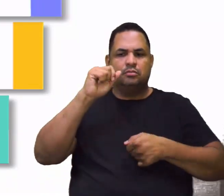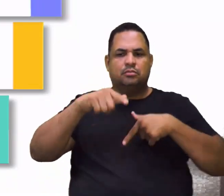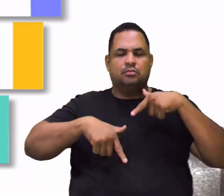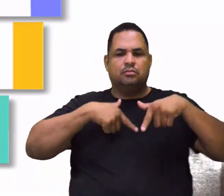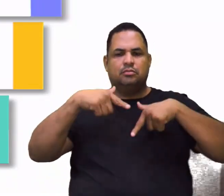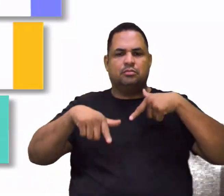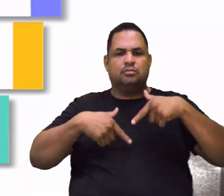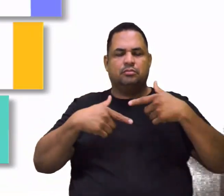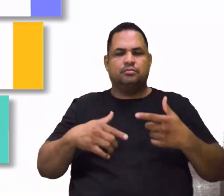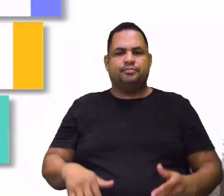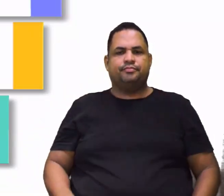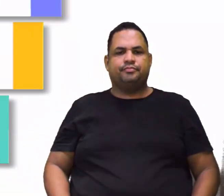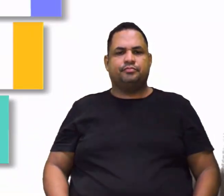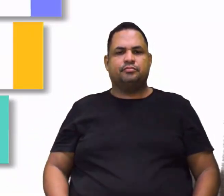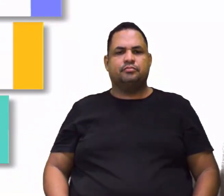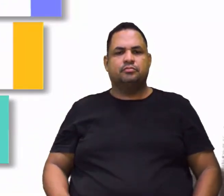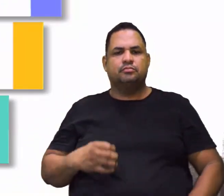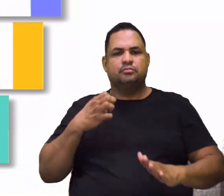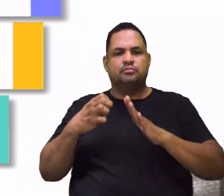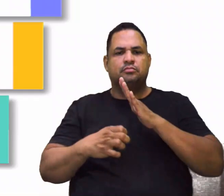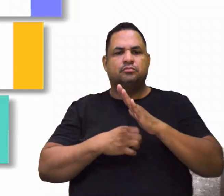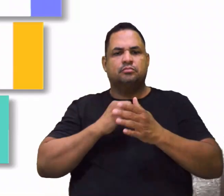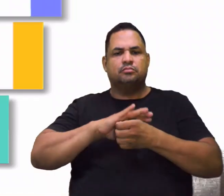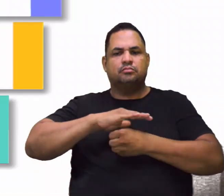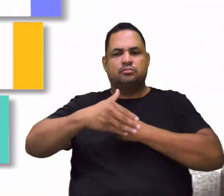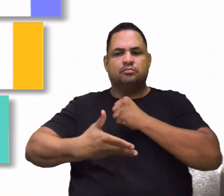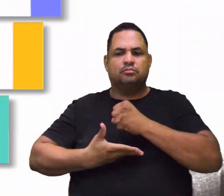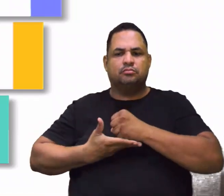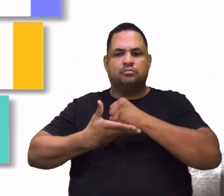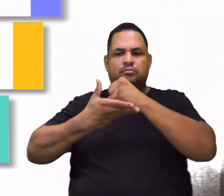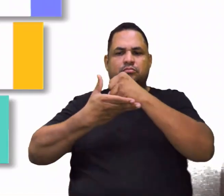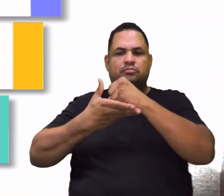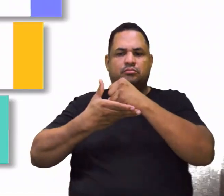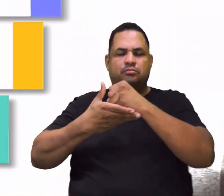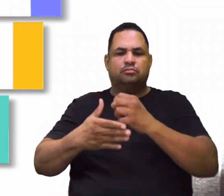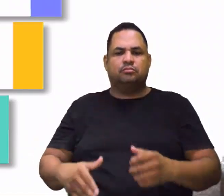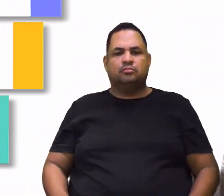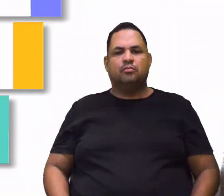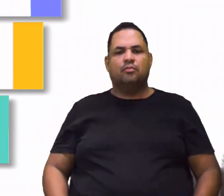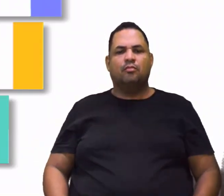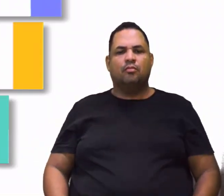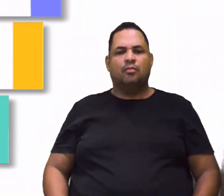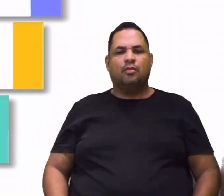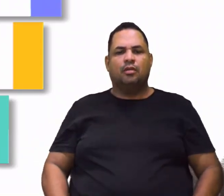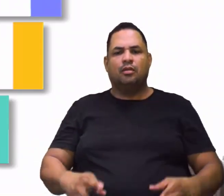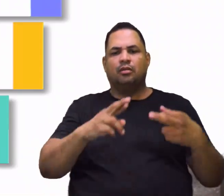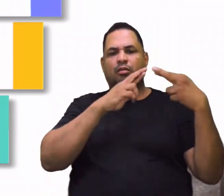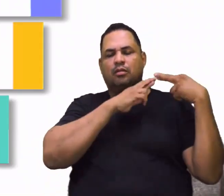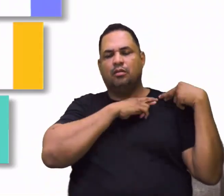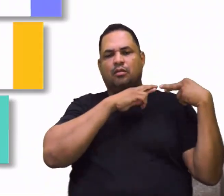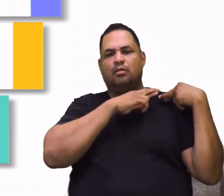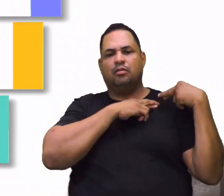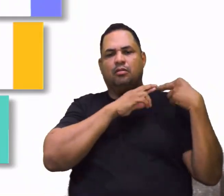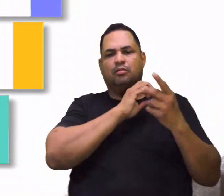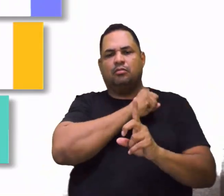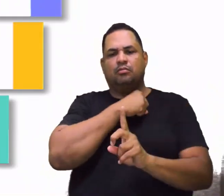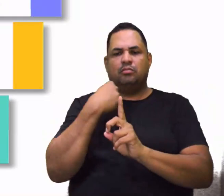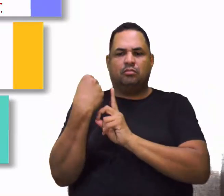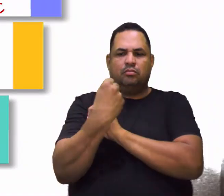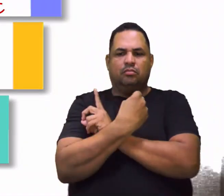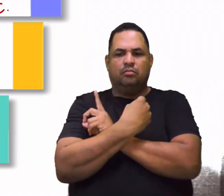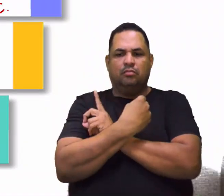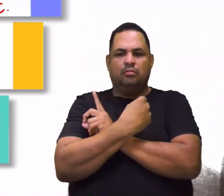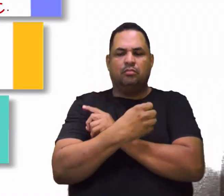para ela ser uma empresa ser sustentável e responsável